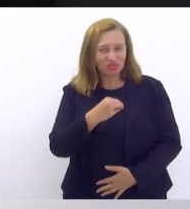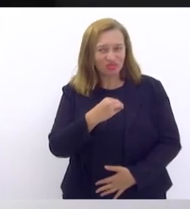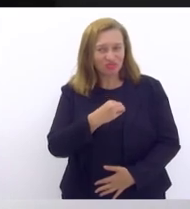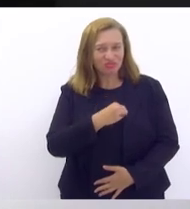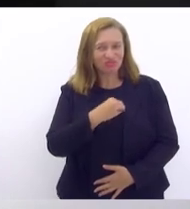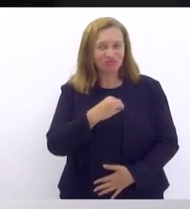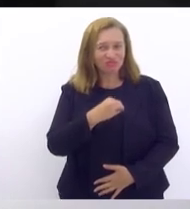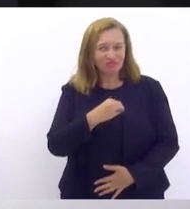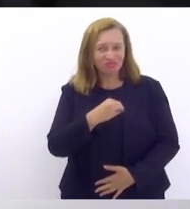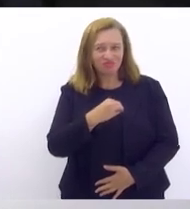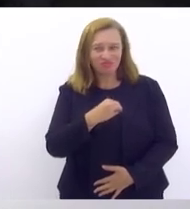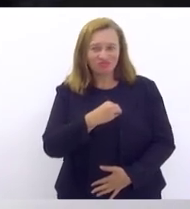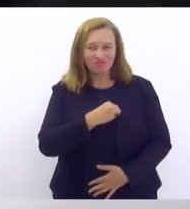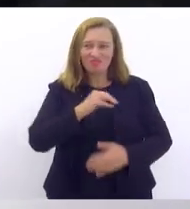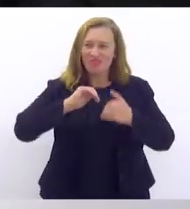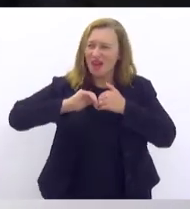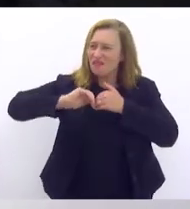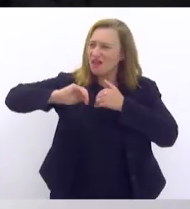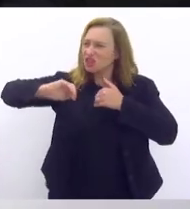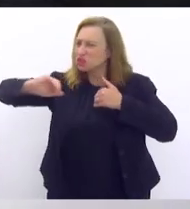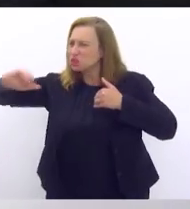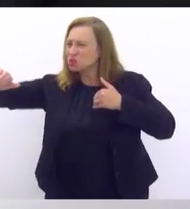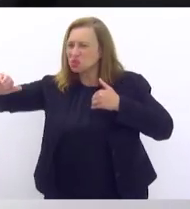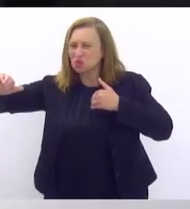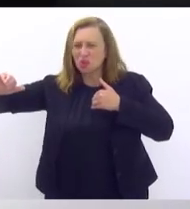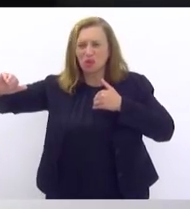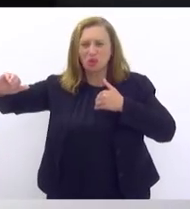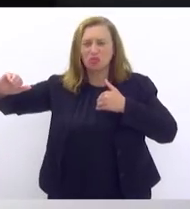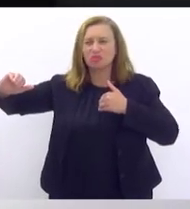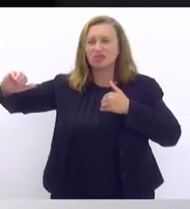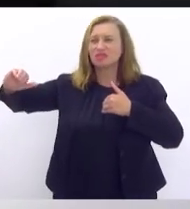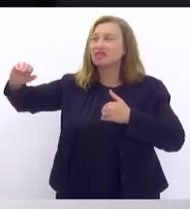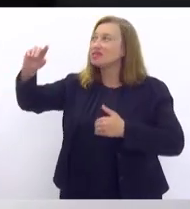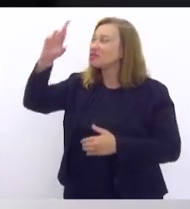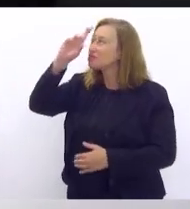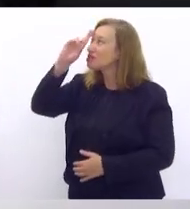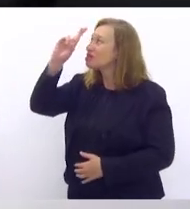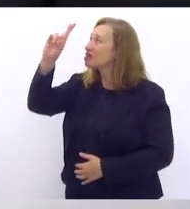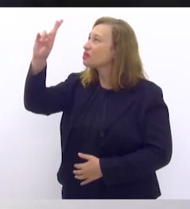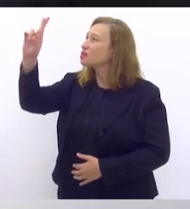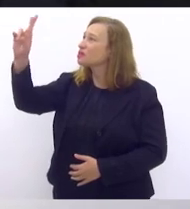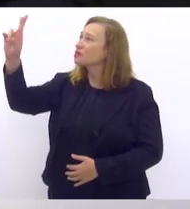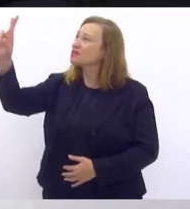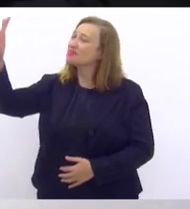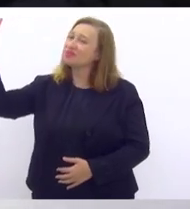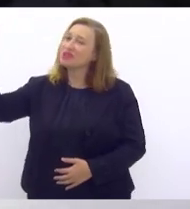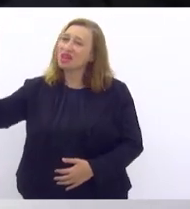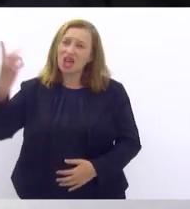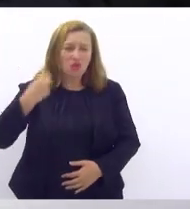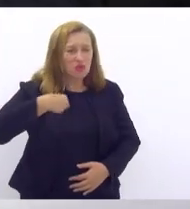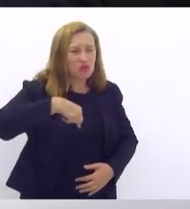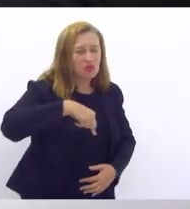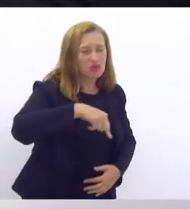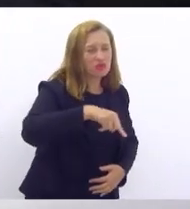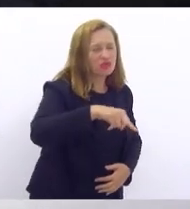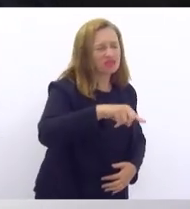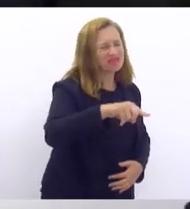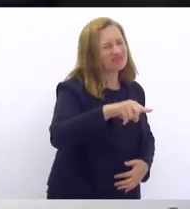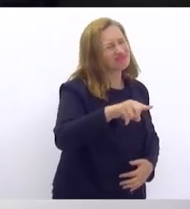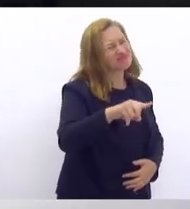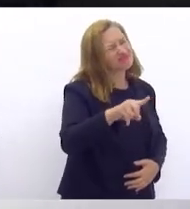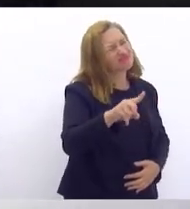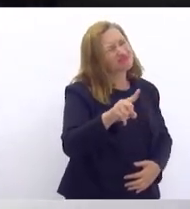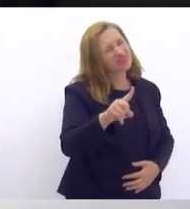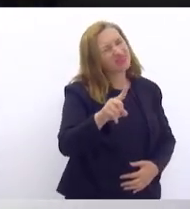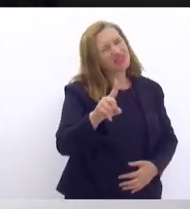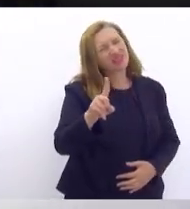devastou o meu viver. Solta sua voz. Fui embora, disse